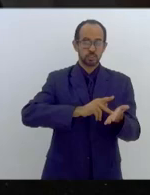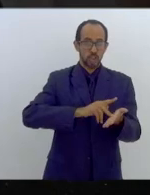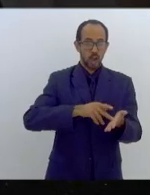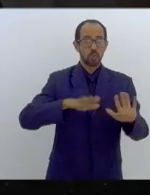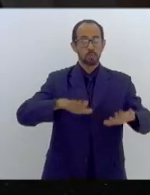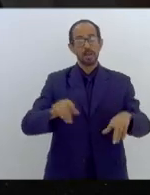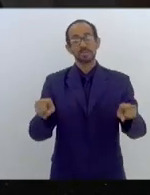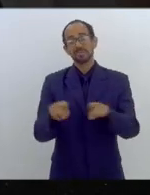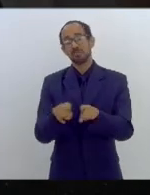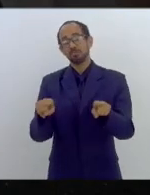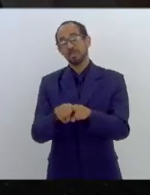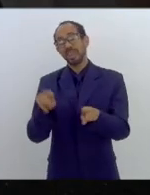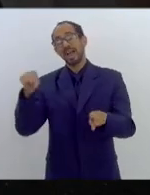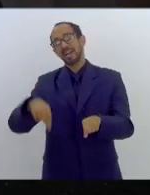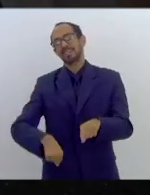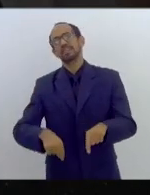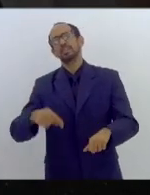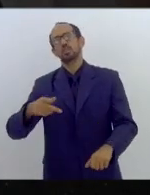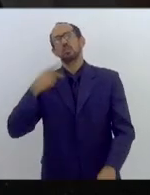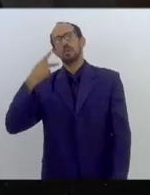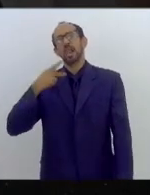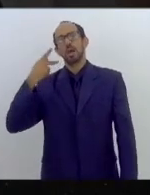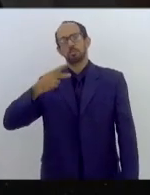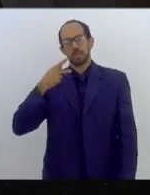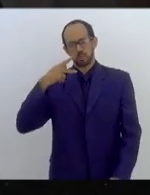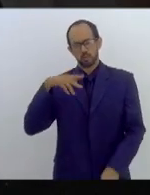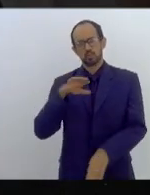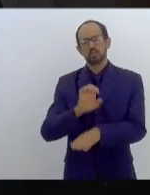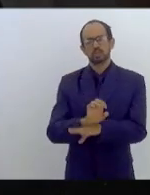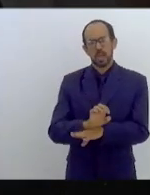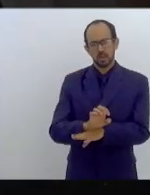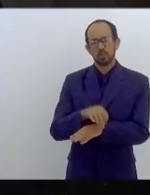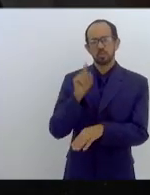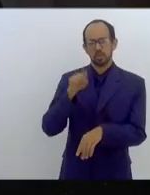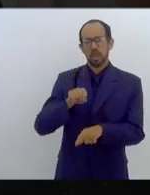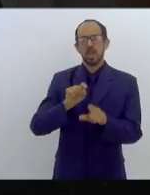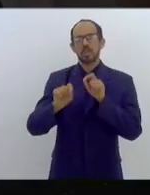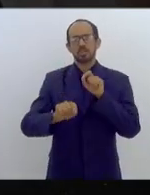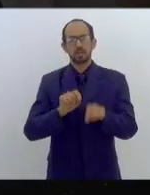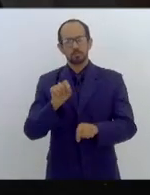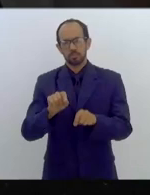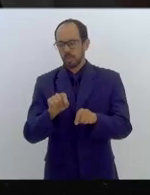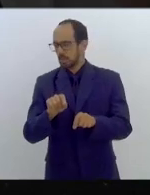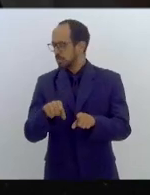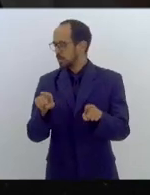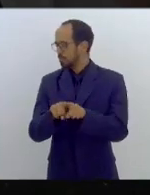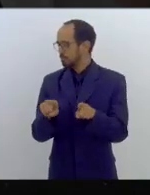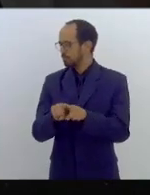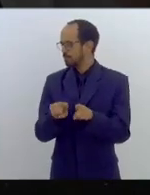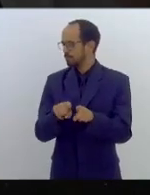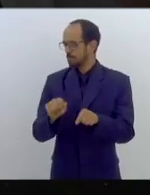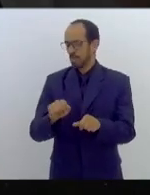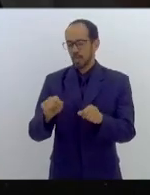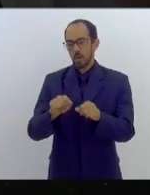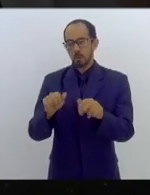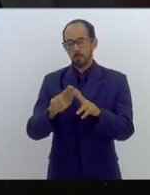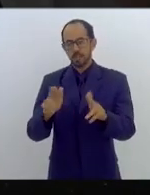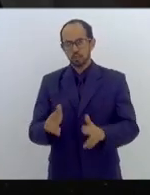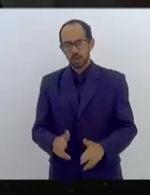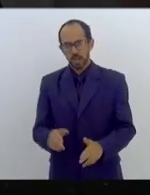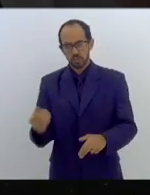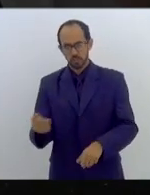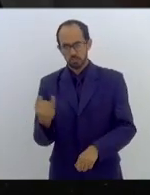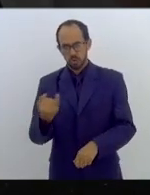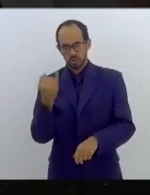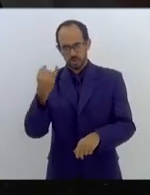também no Rio de Janeiro, no Parlamento Estadual, que se tornou um personagem importante dessa tessitura, dessa trama, desse debate.